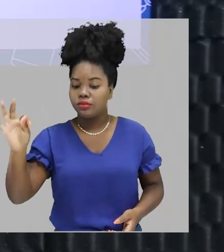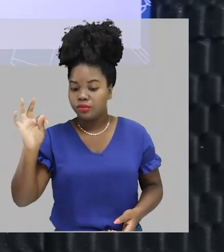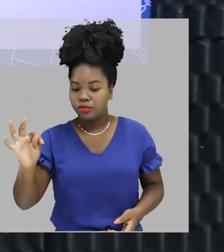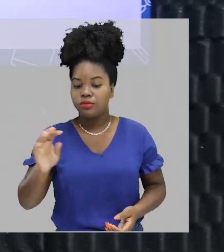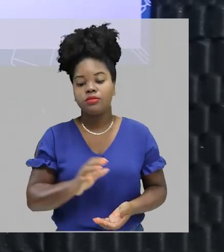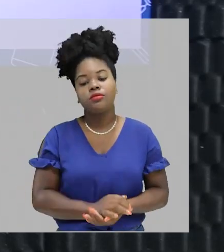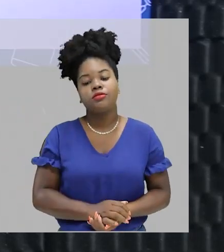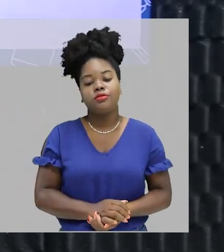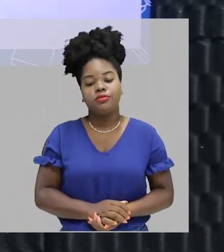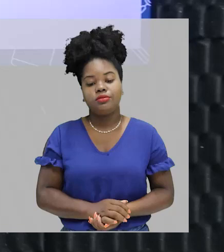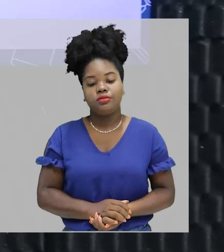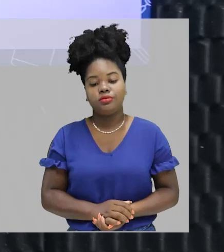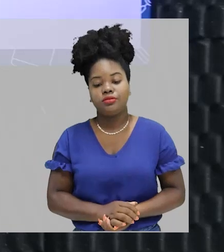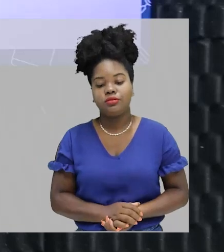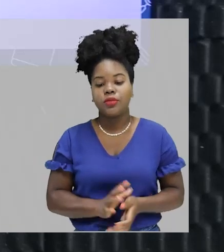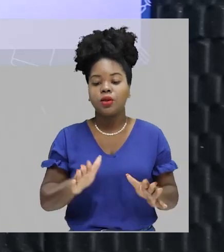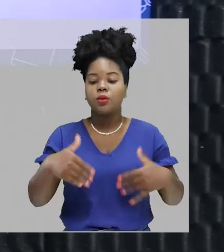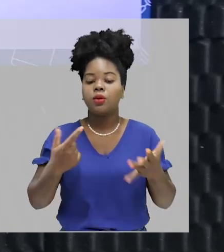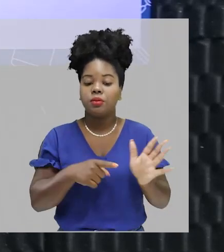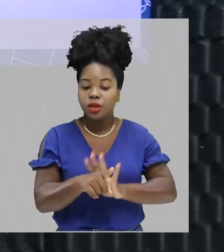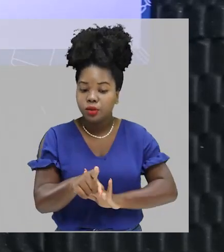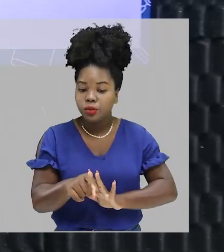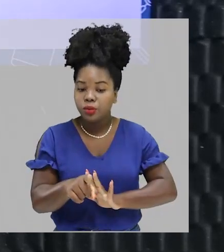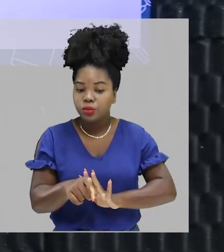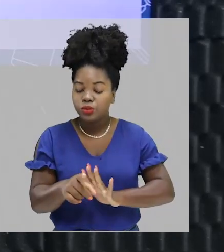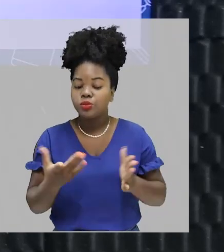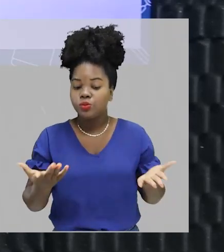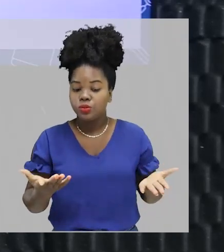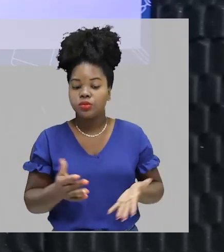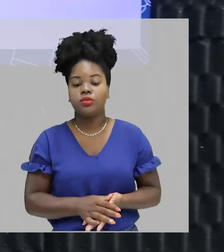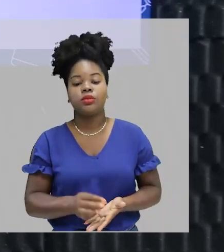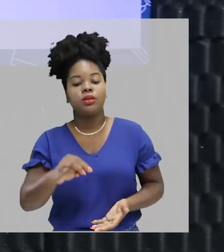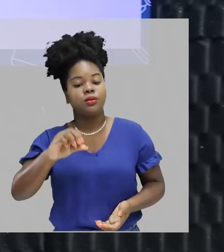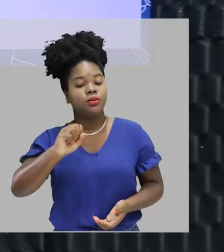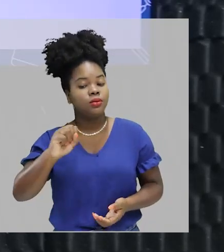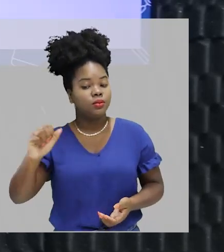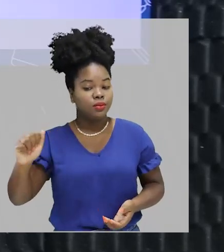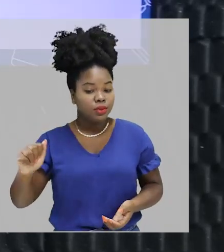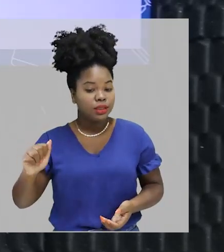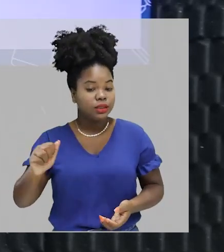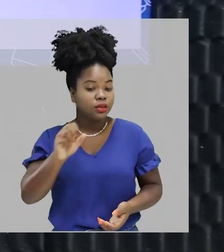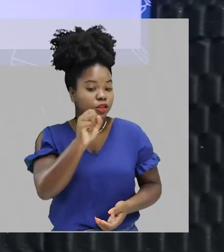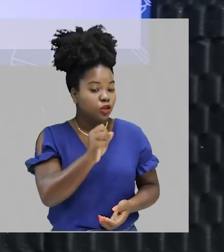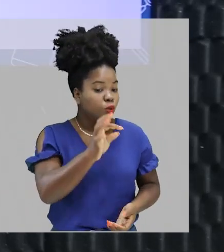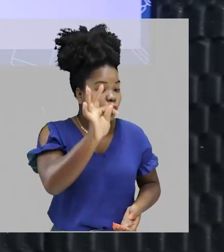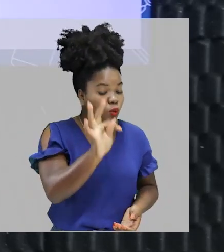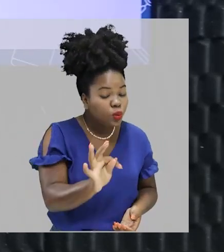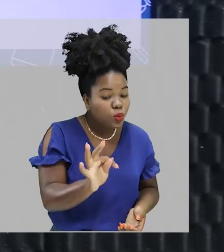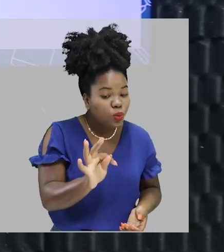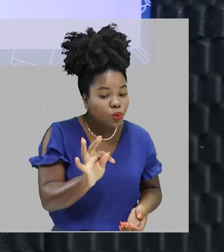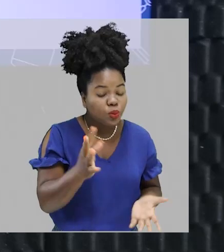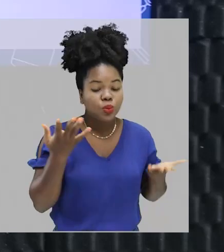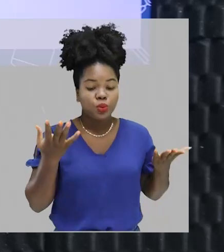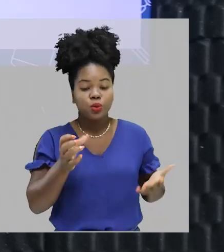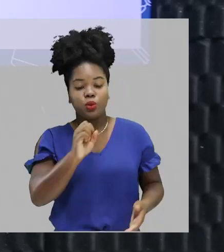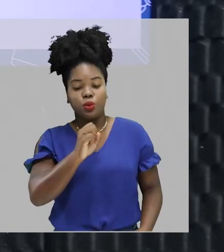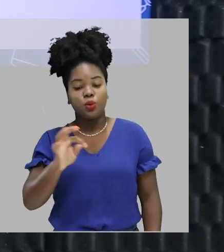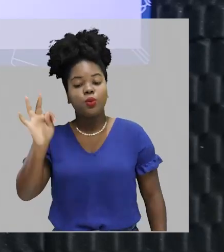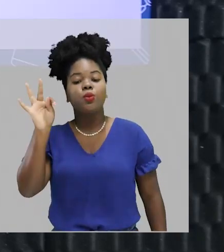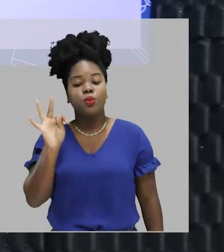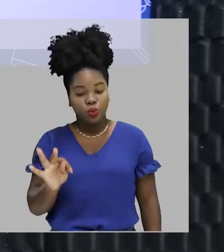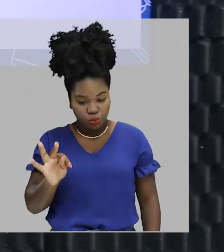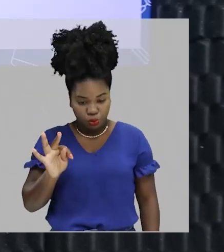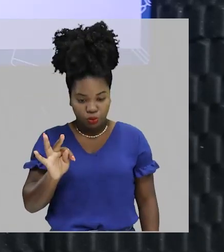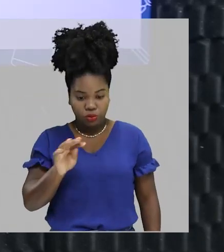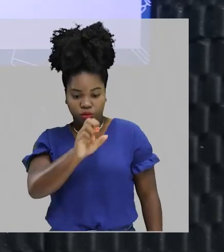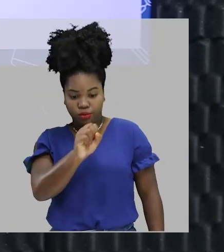de ácido sulfúrico. Qual é a pergunta? Qual é a massa a partir de 8 toneladas? Então, 8 toneladas